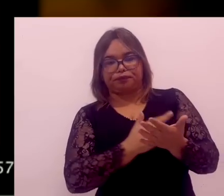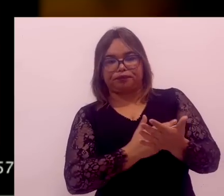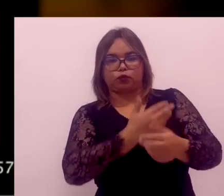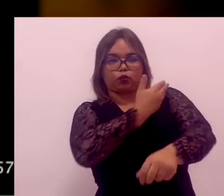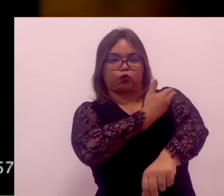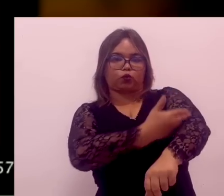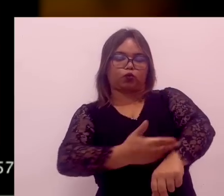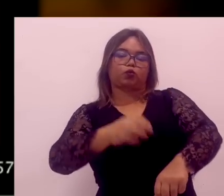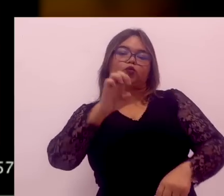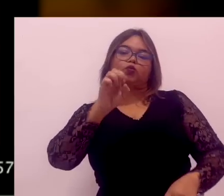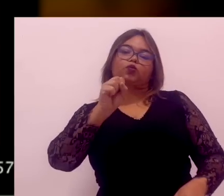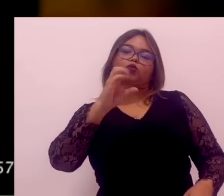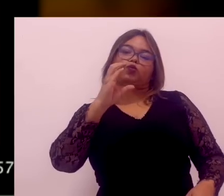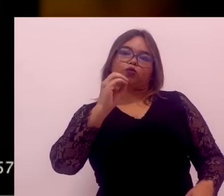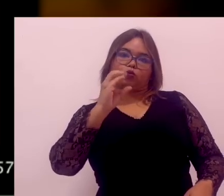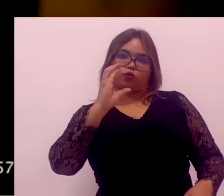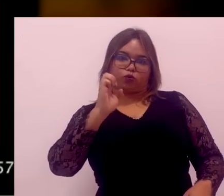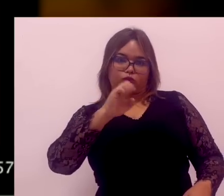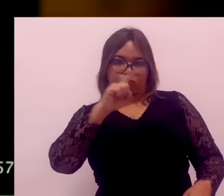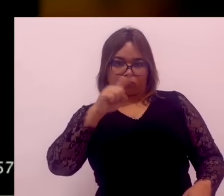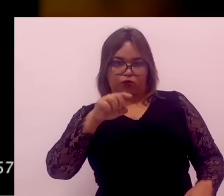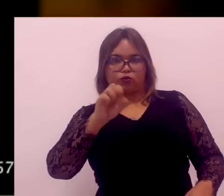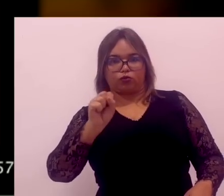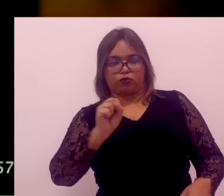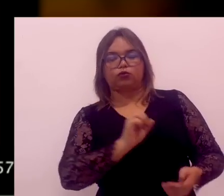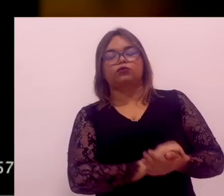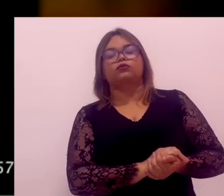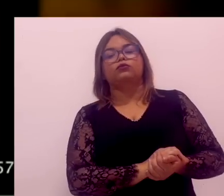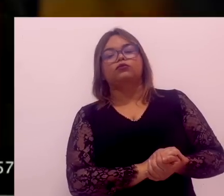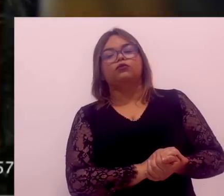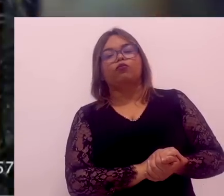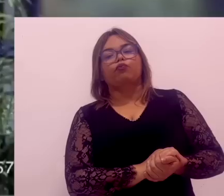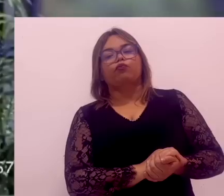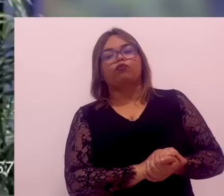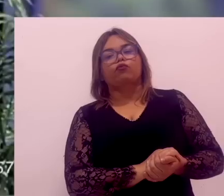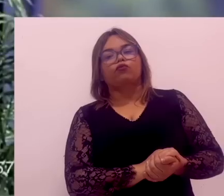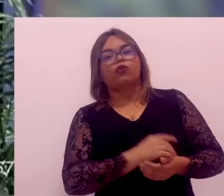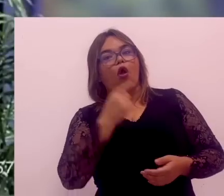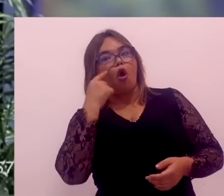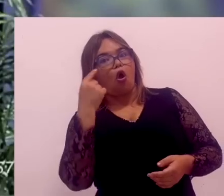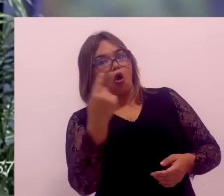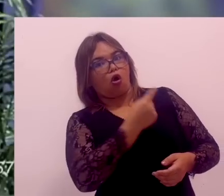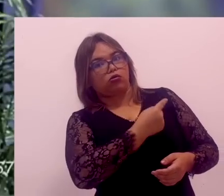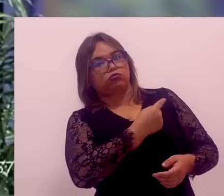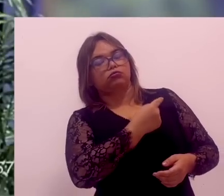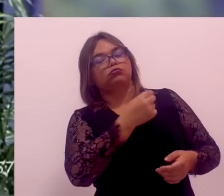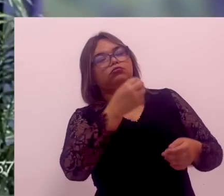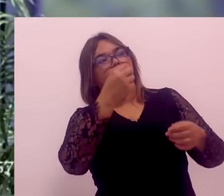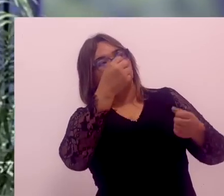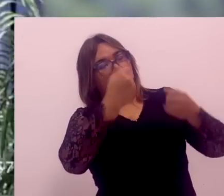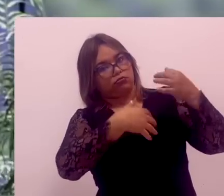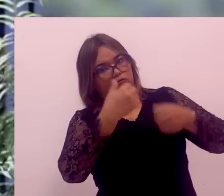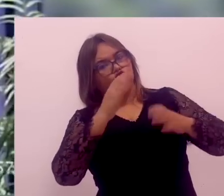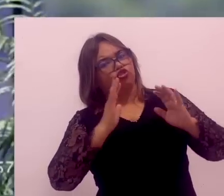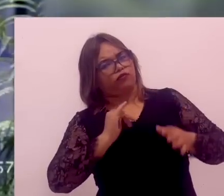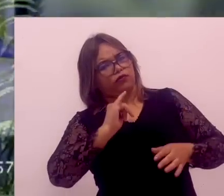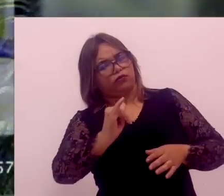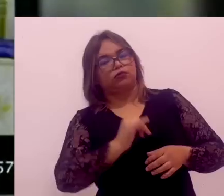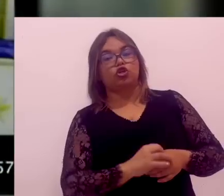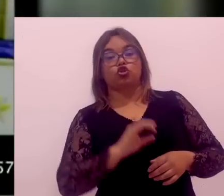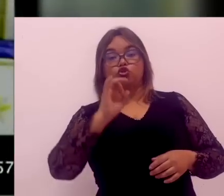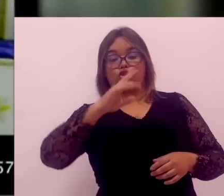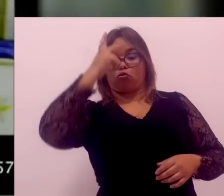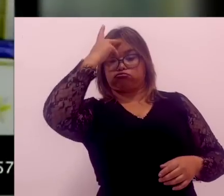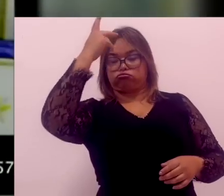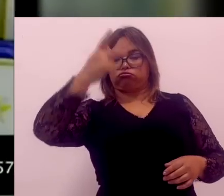Somente no próprio homem ele pode encontrar a felicidade duradoura. Nós somos nosso próprio Salvador.